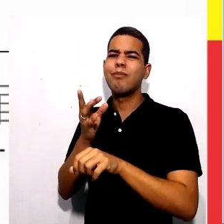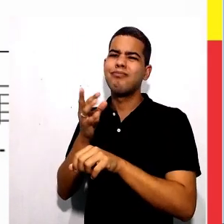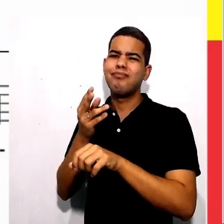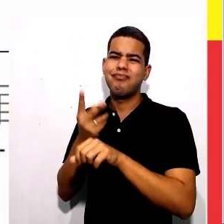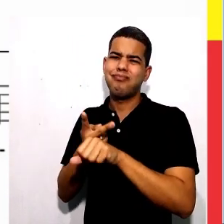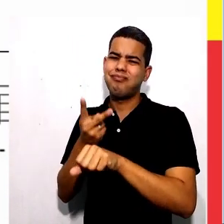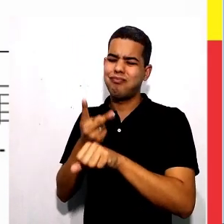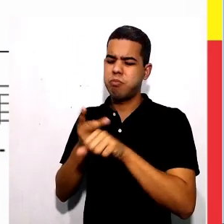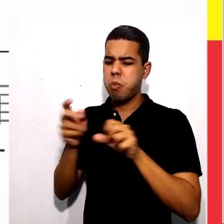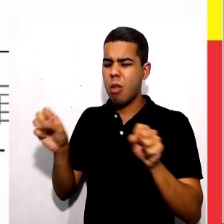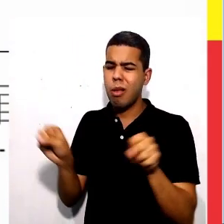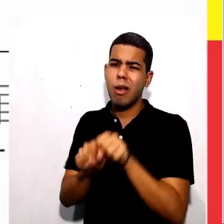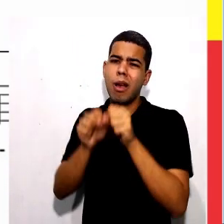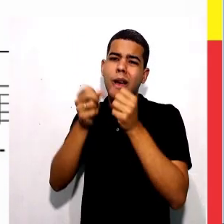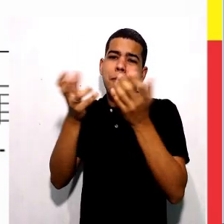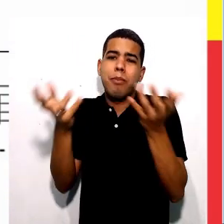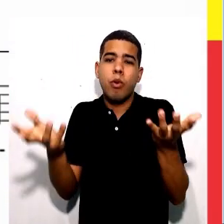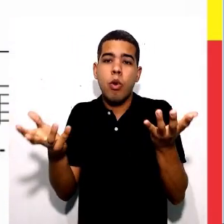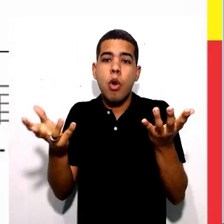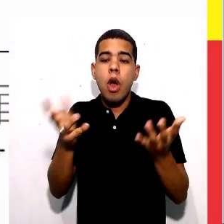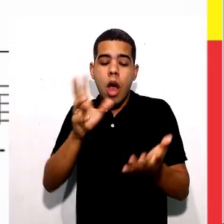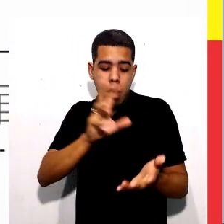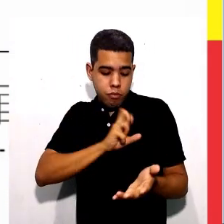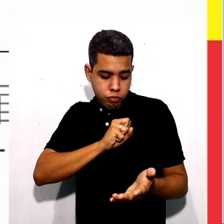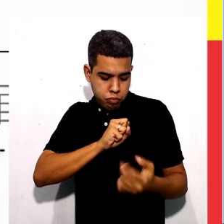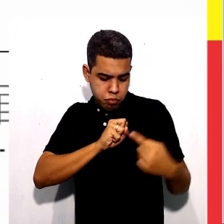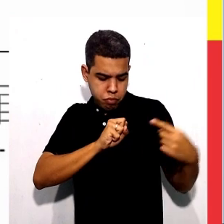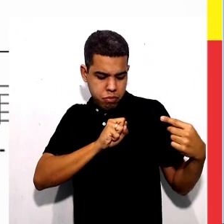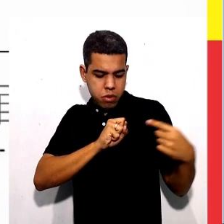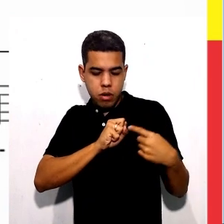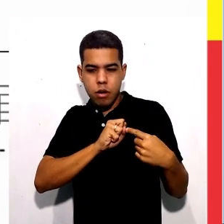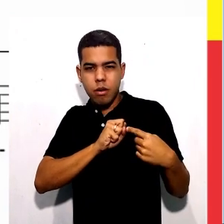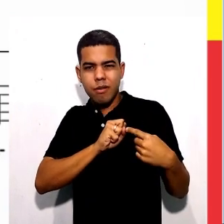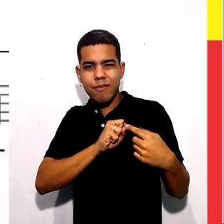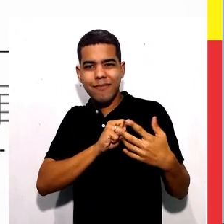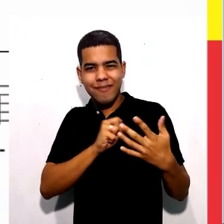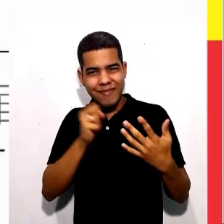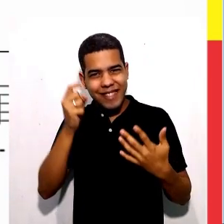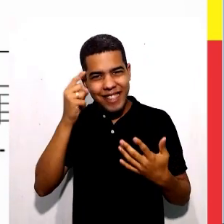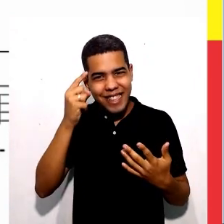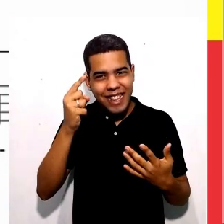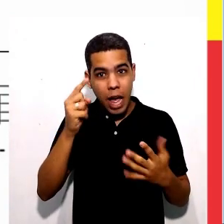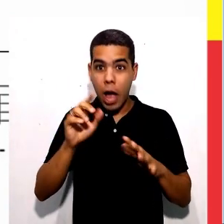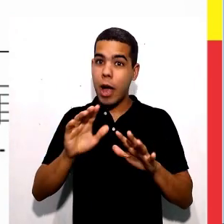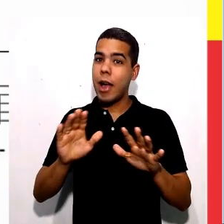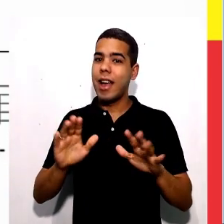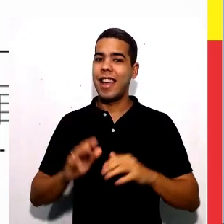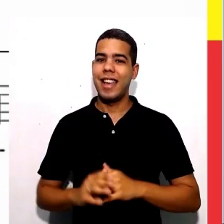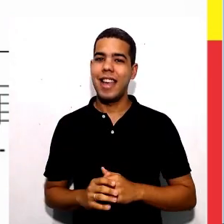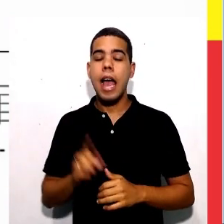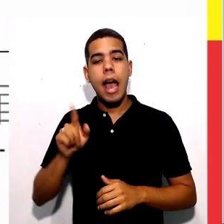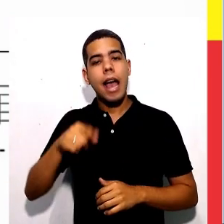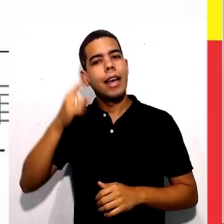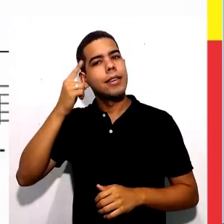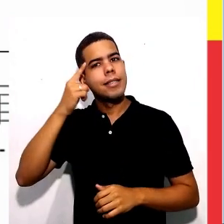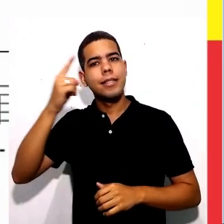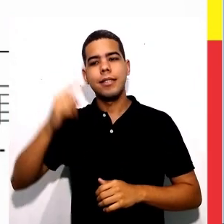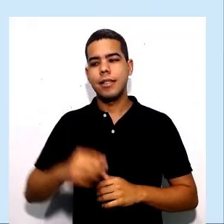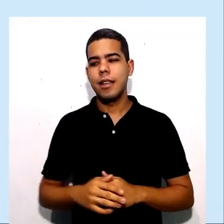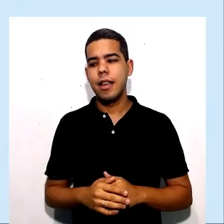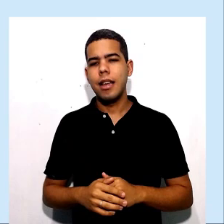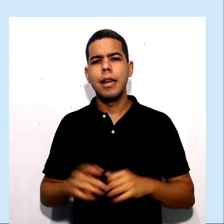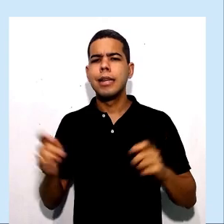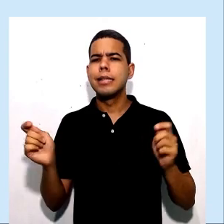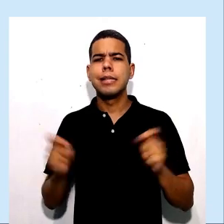deste era vidro e se quebrou. Ok? Beleza? Essa é a ideia. A gente